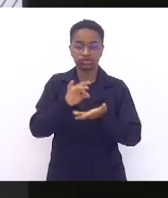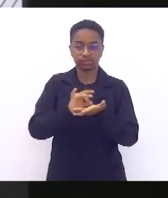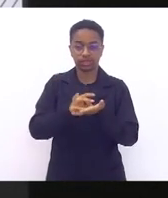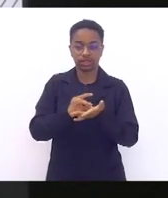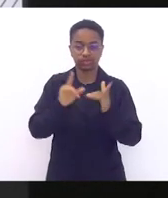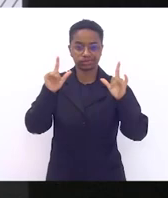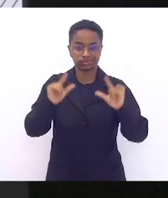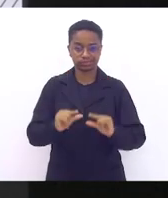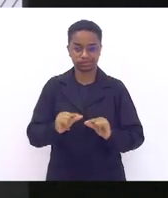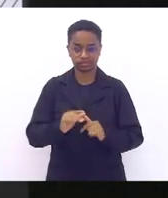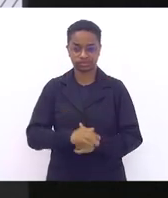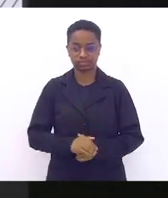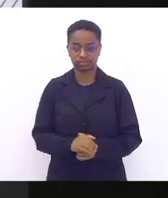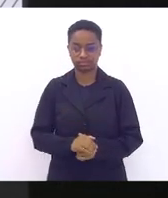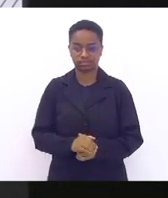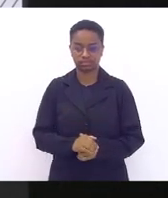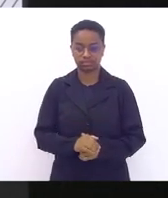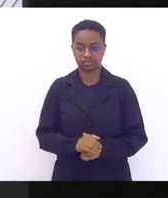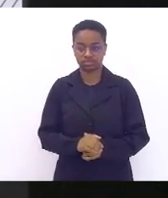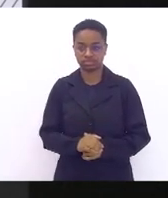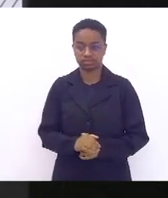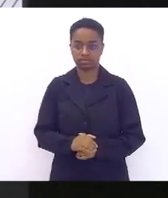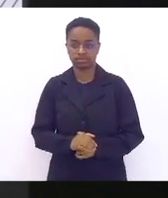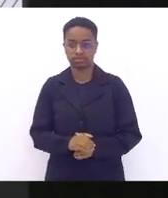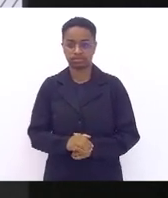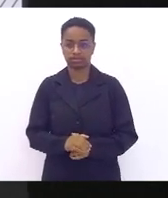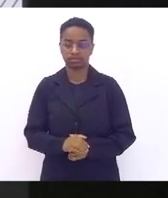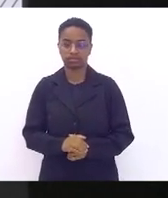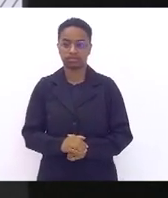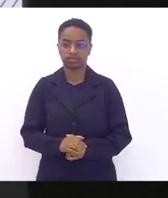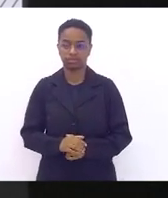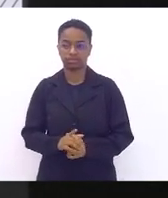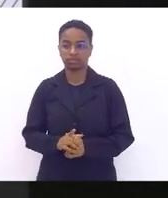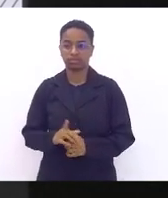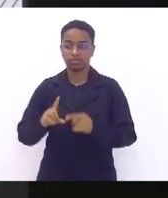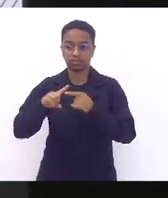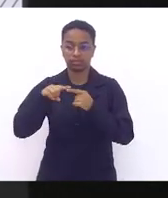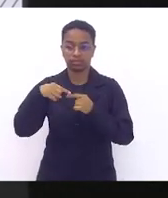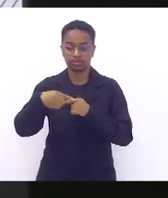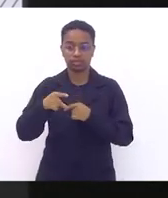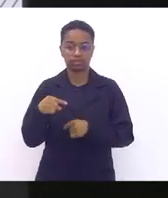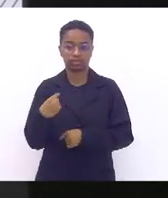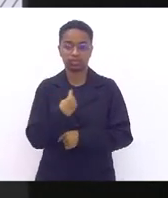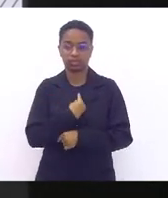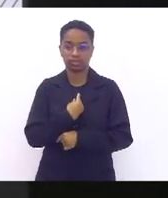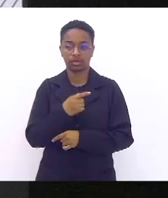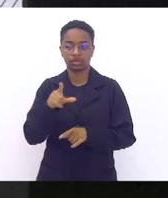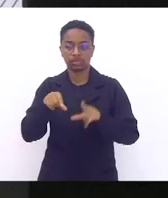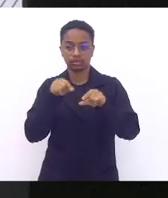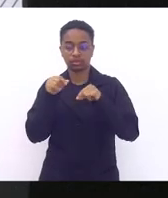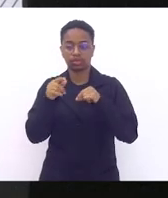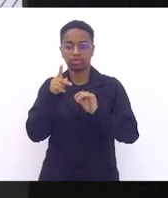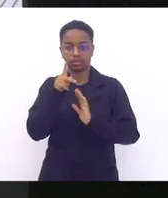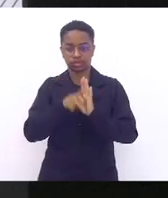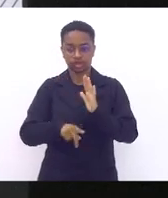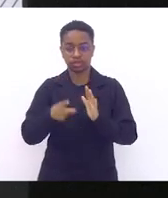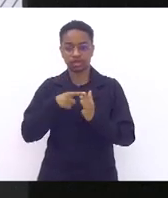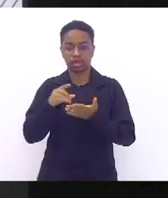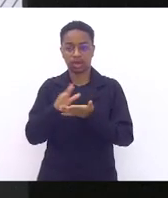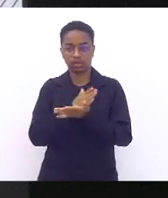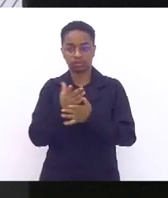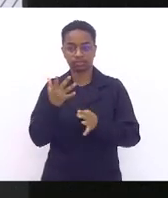passar. Quando a gente definiu o projeto, nós definimos alguns municípios prioritários,